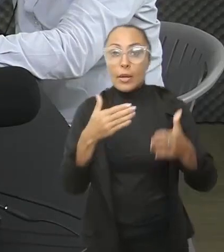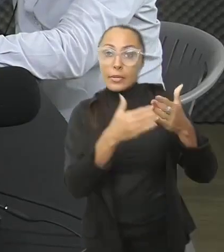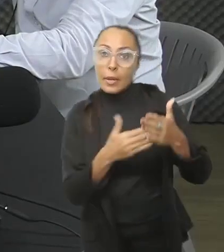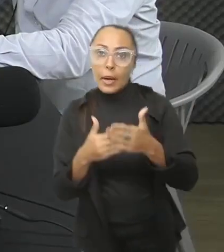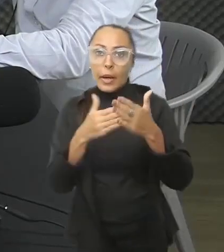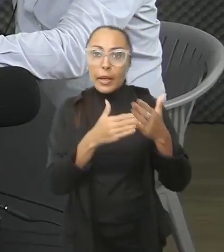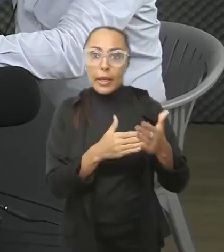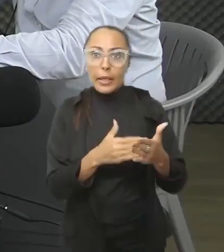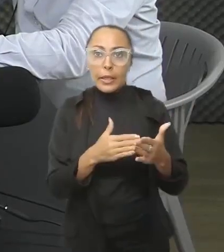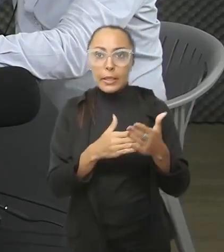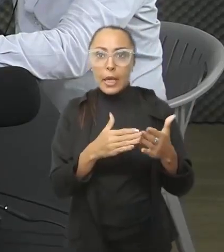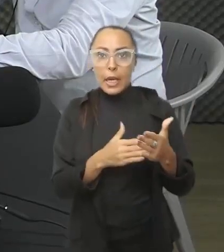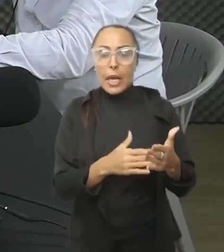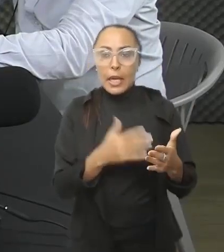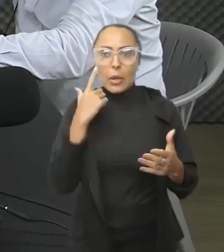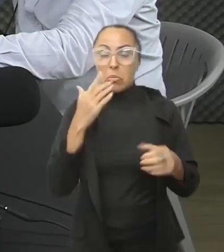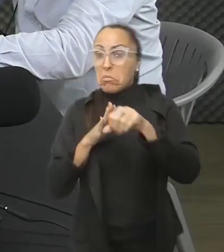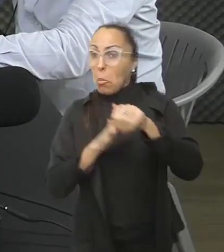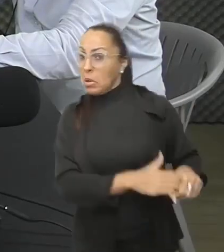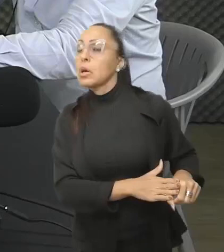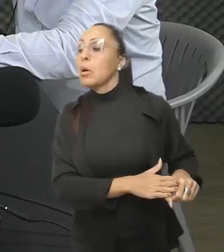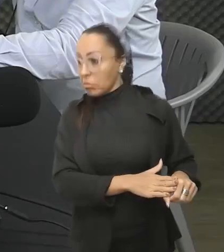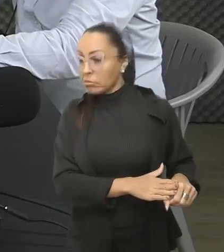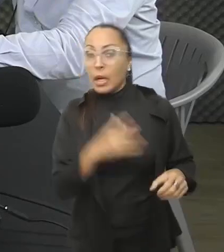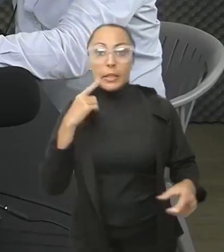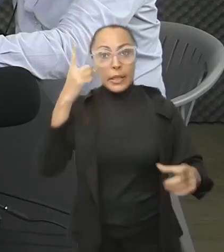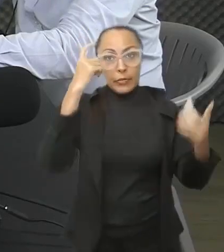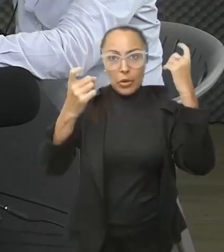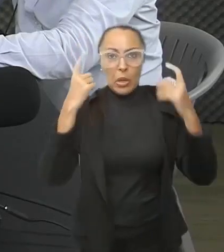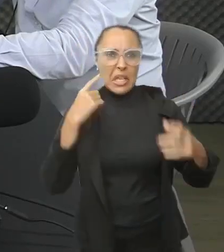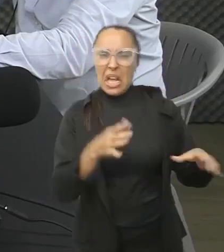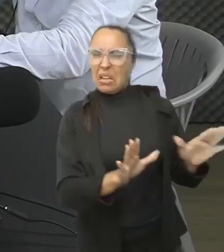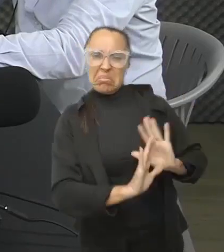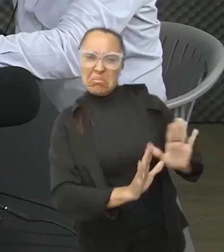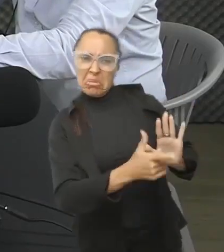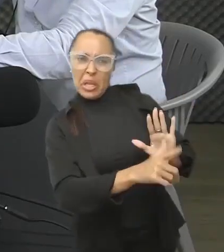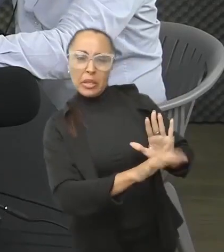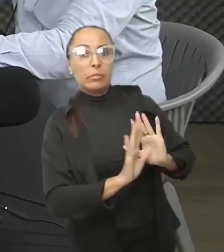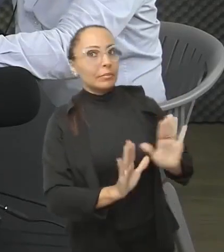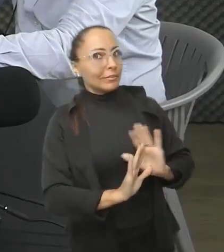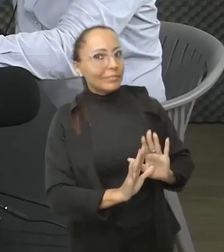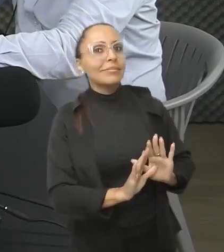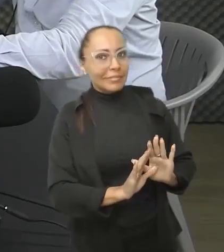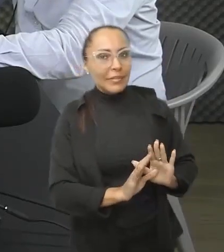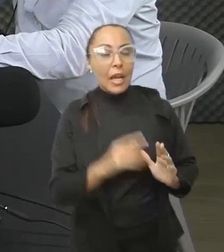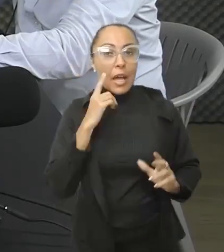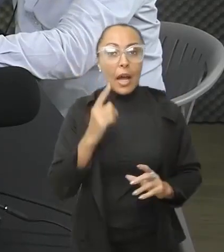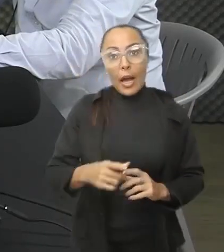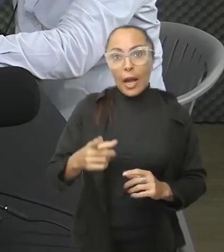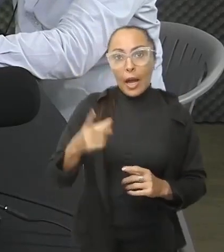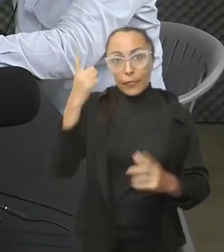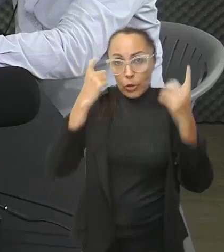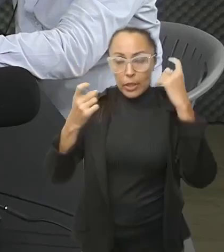barreira negacionista, que eu digo negacionista, é de que a violência não existe, tá? E que a violência não está no meio das